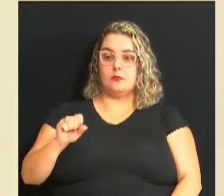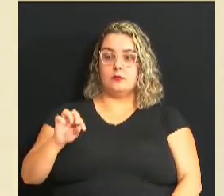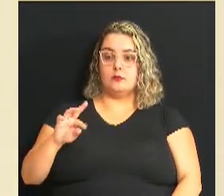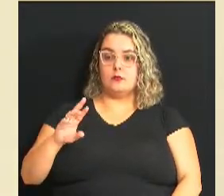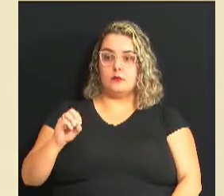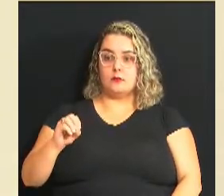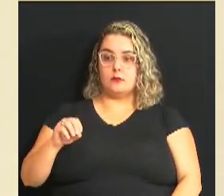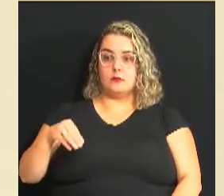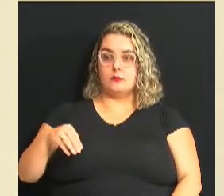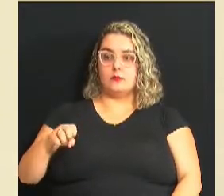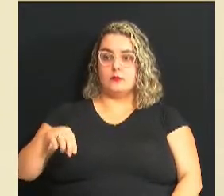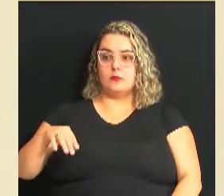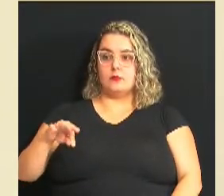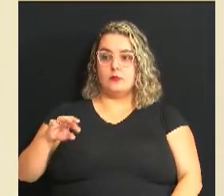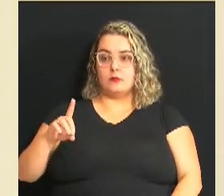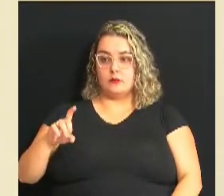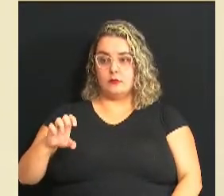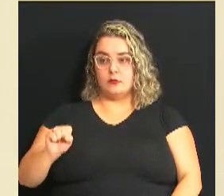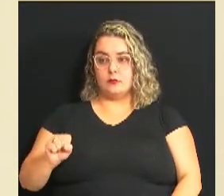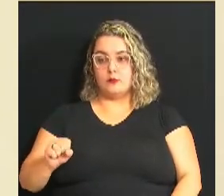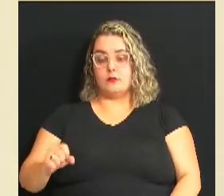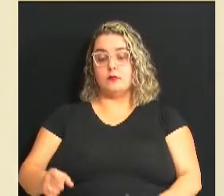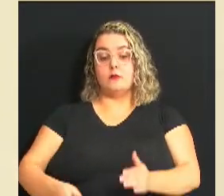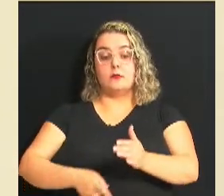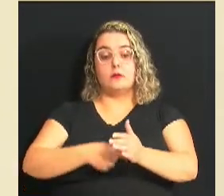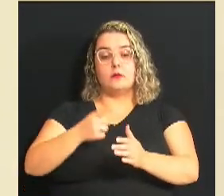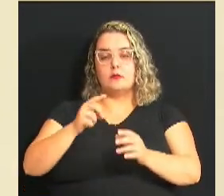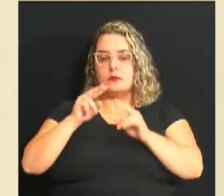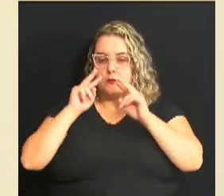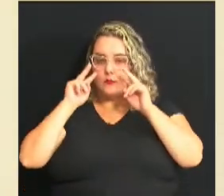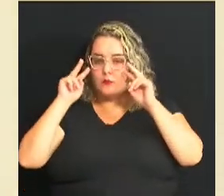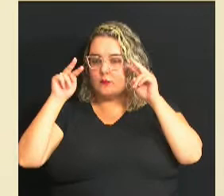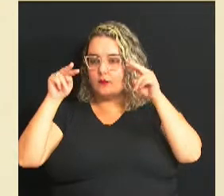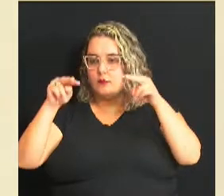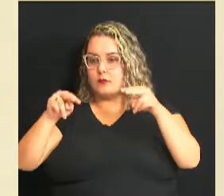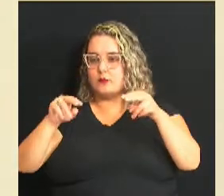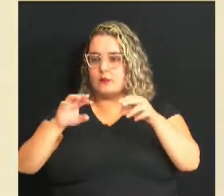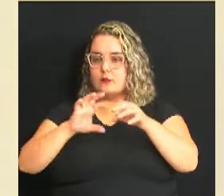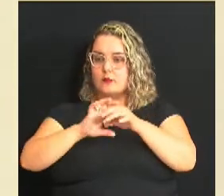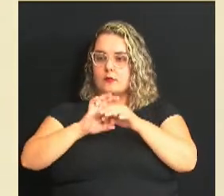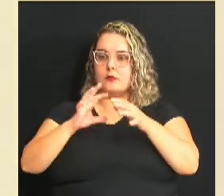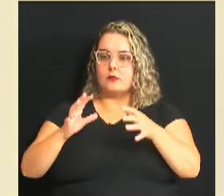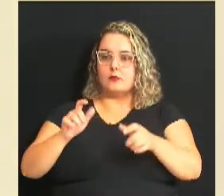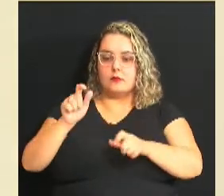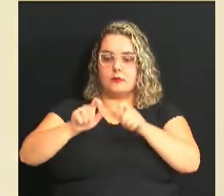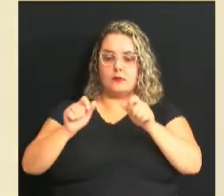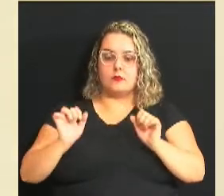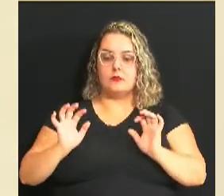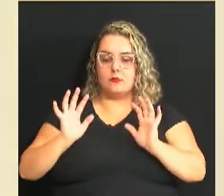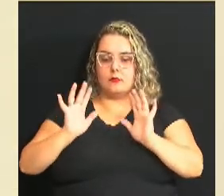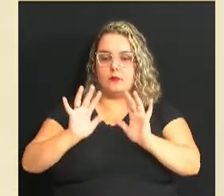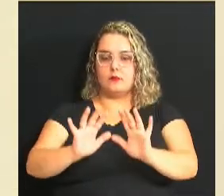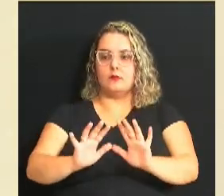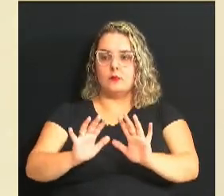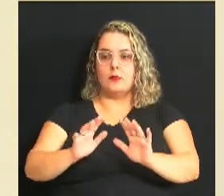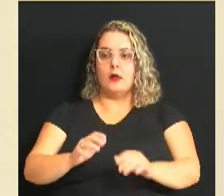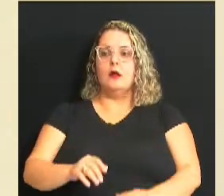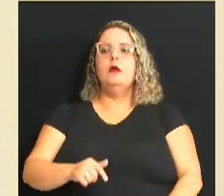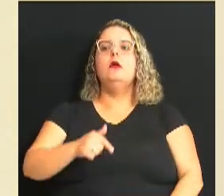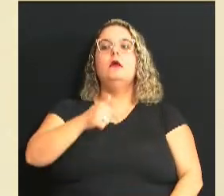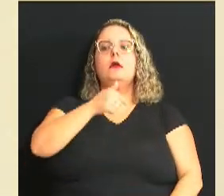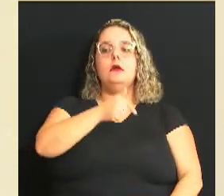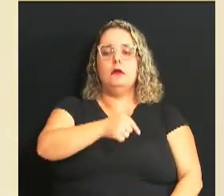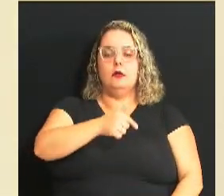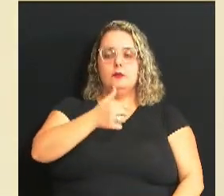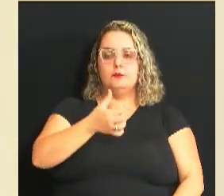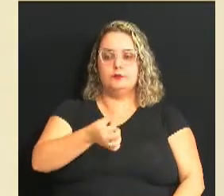ponta de um iceberg que permite que a pessoa venha expor o seu trabalho para 760 pessoas a